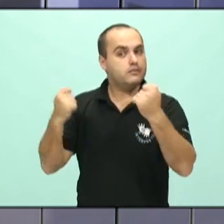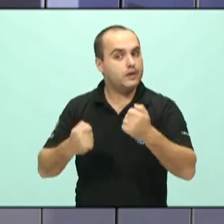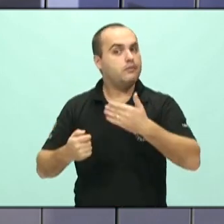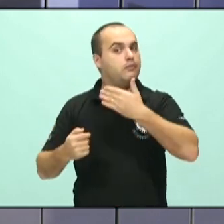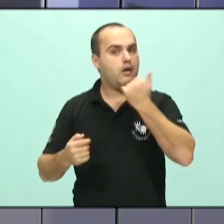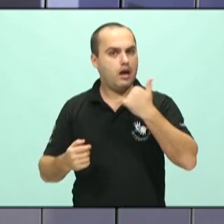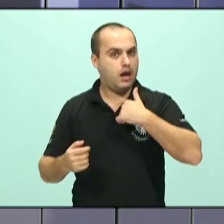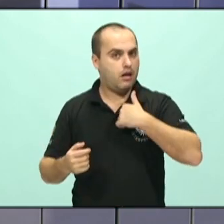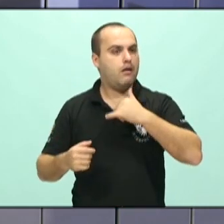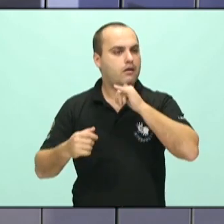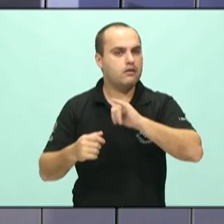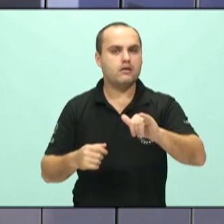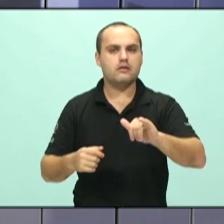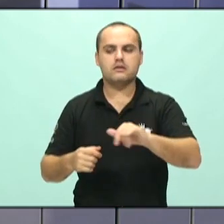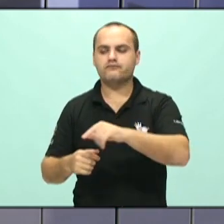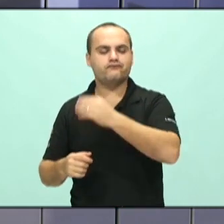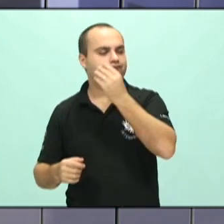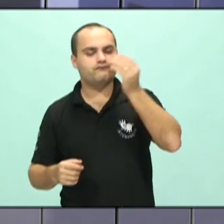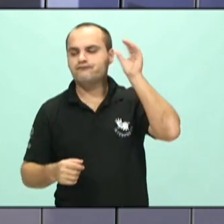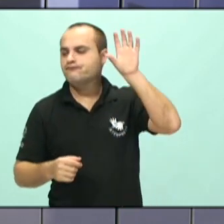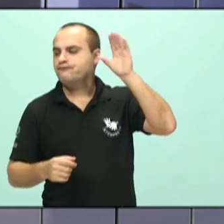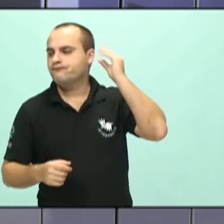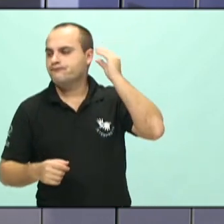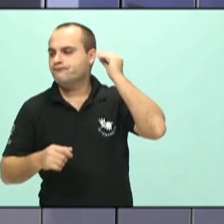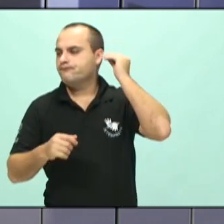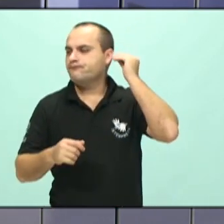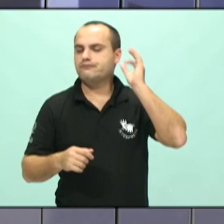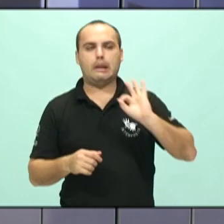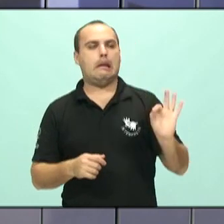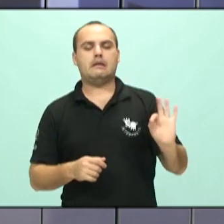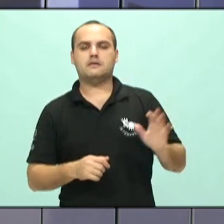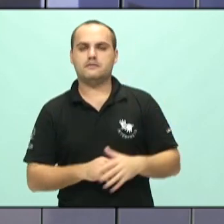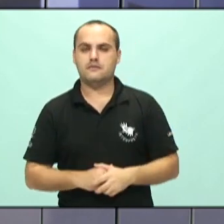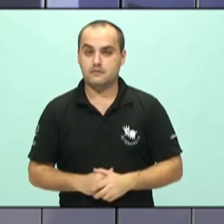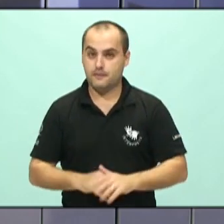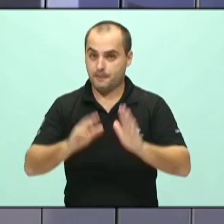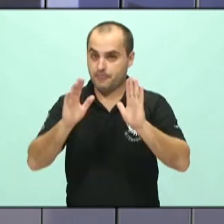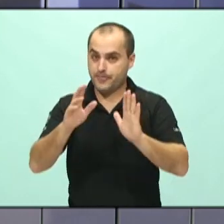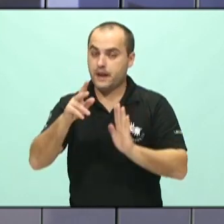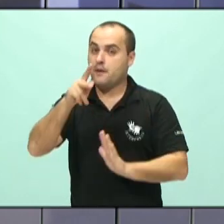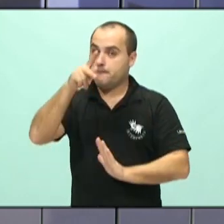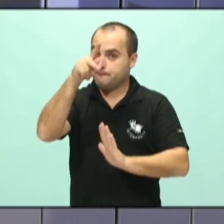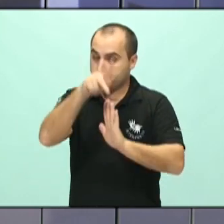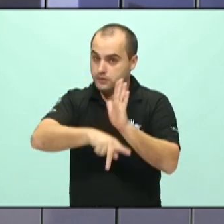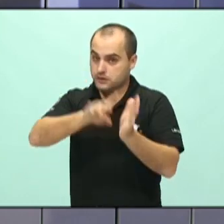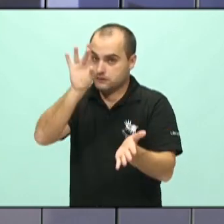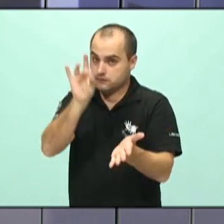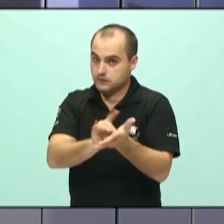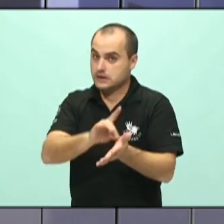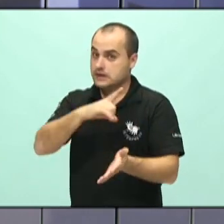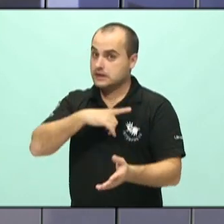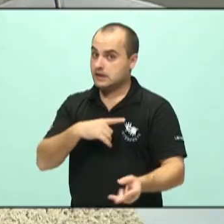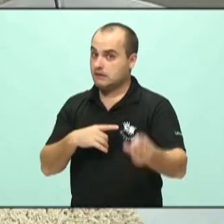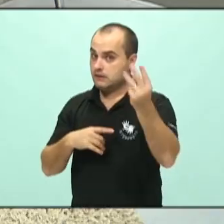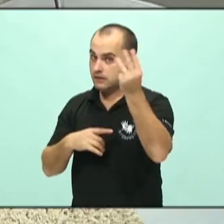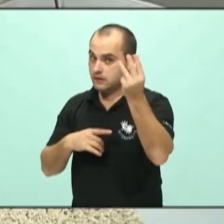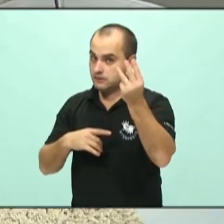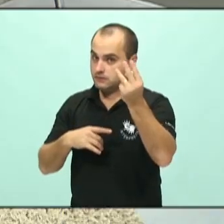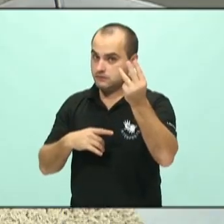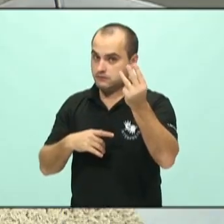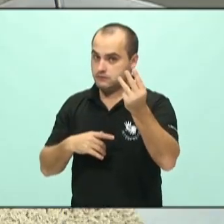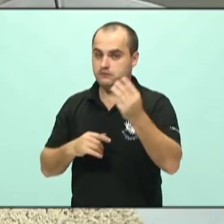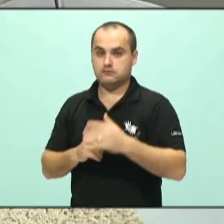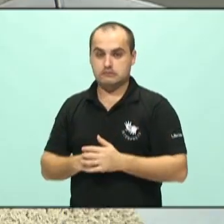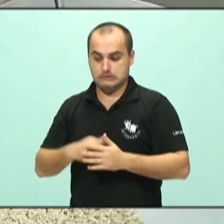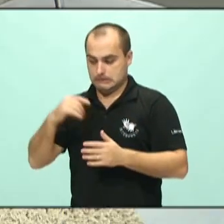isso aí. E eles não faziam. Não faziam. E no projeto original tinha 3 passarelas, apenas 3, que já era uma vergonha, né? Daqui a